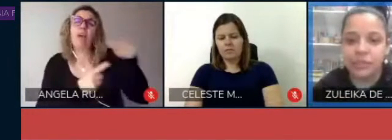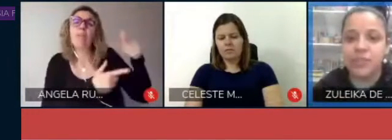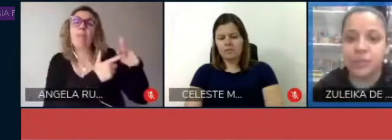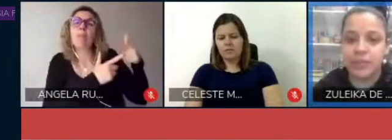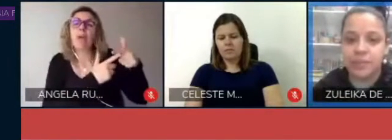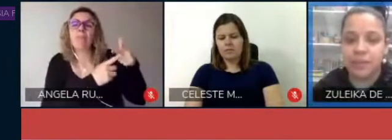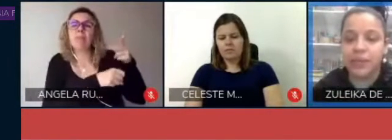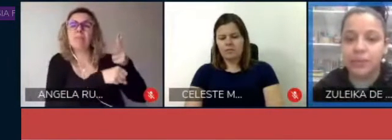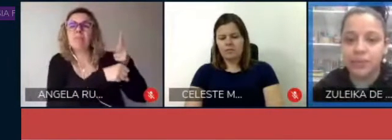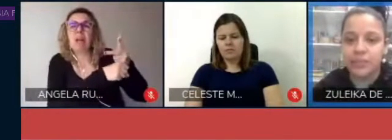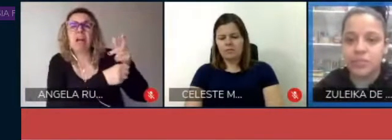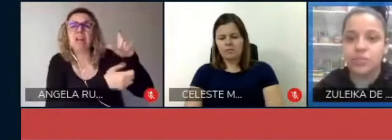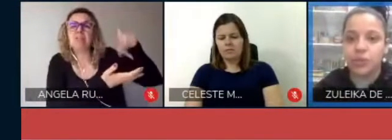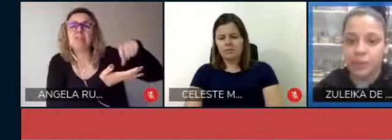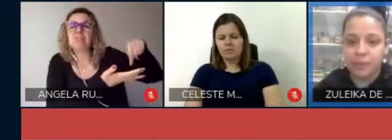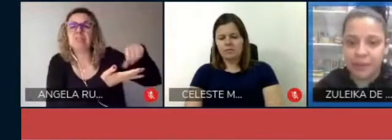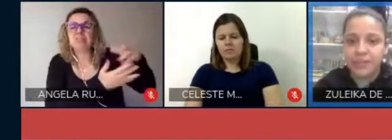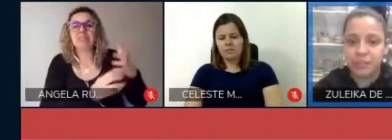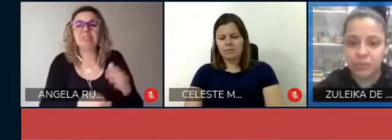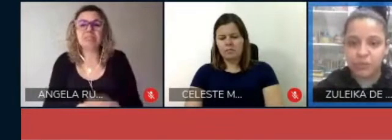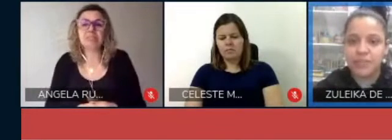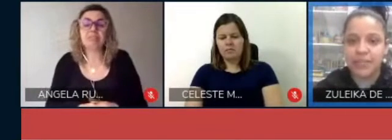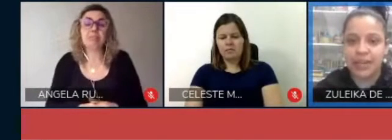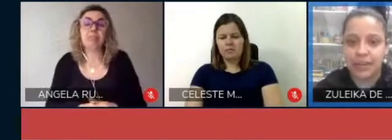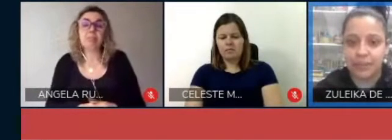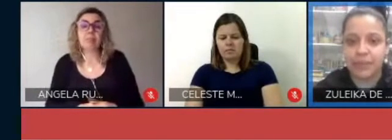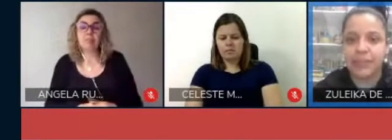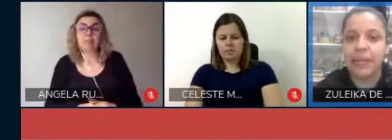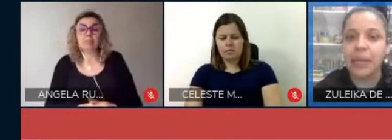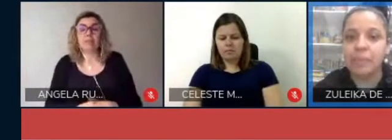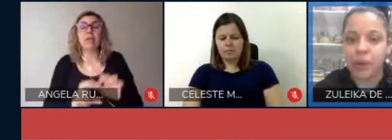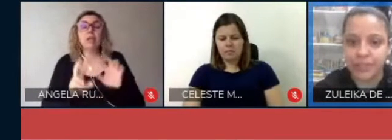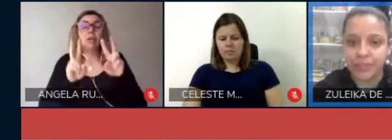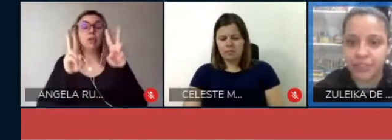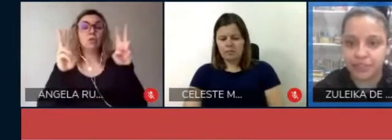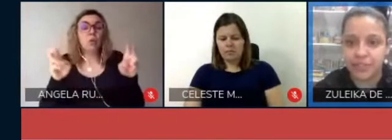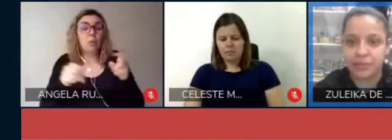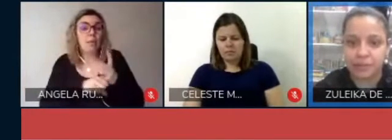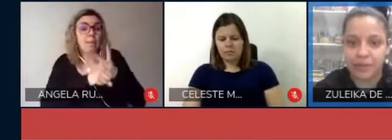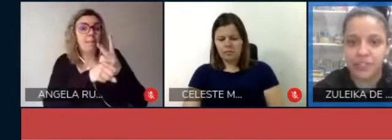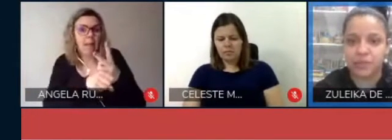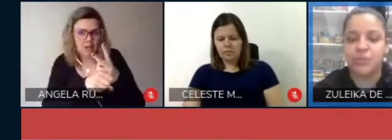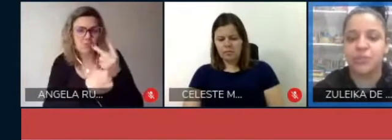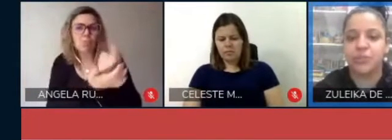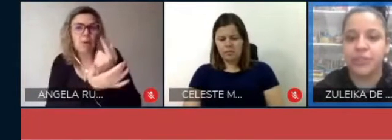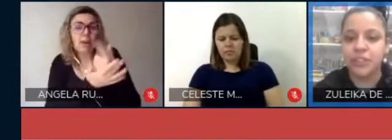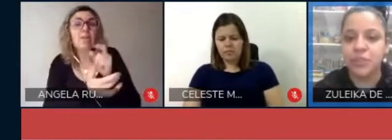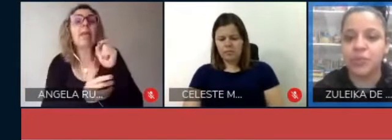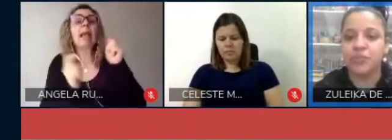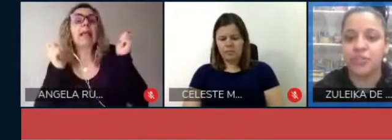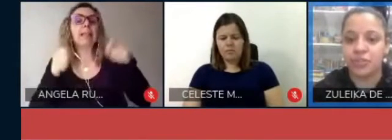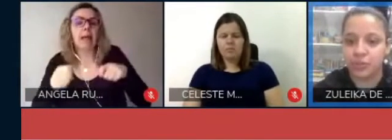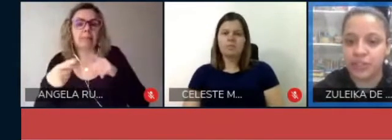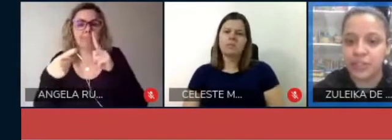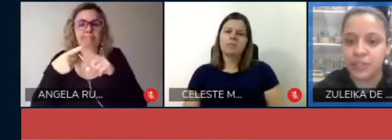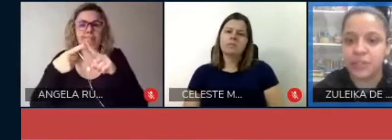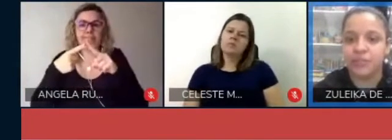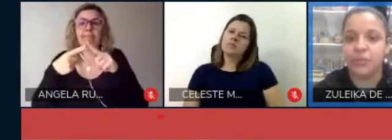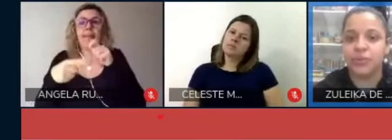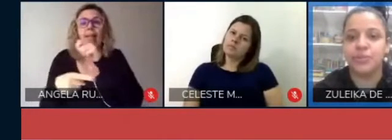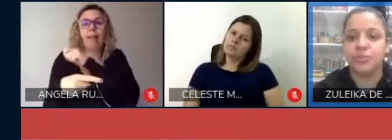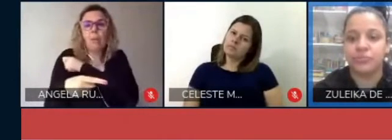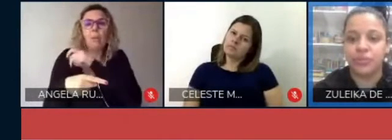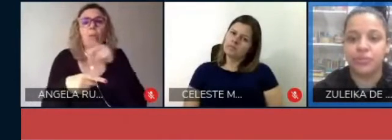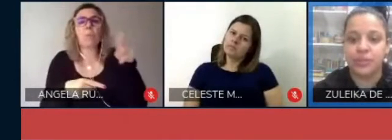Algumas informações bem úteis sobre empréstimo domiciliar. Quem pode fazer o empréstimo? Estudantes,